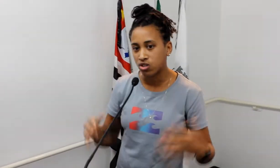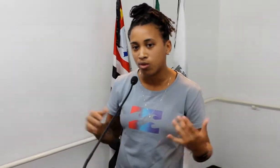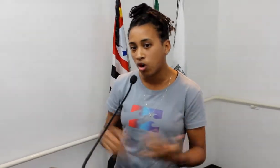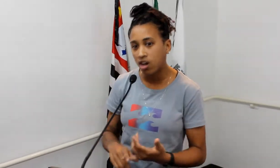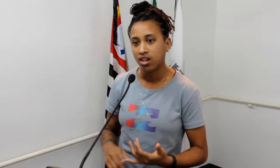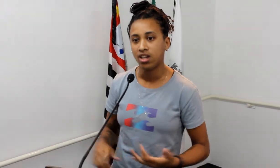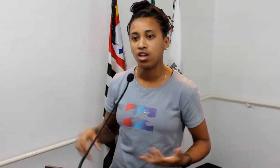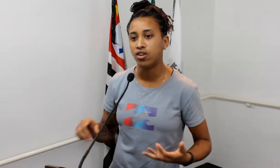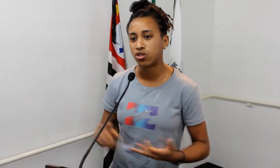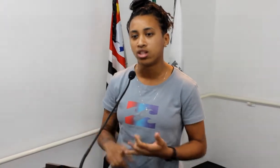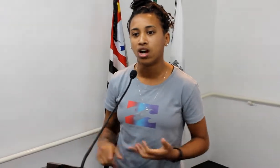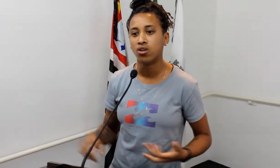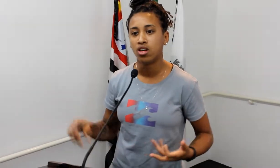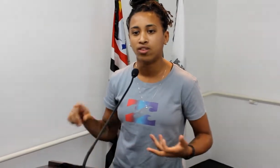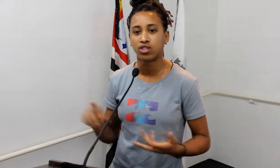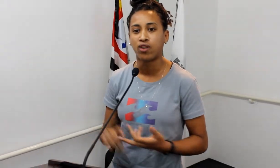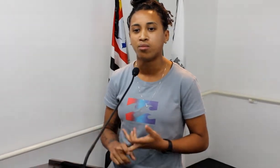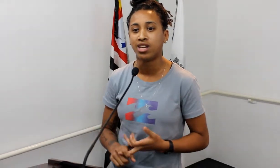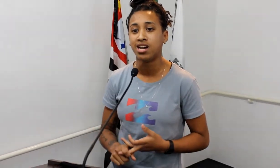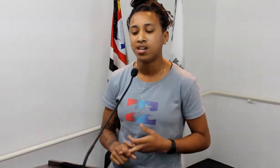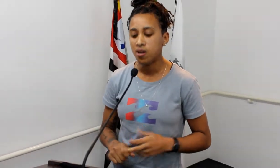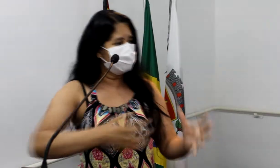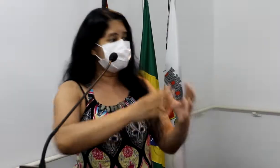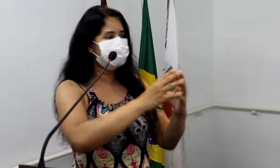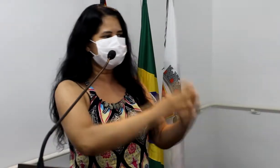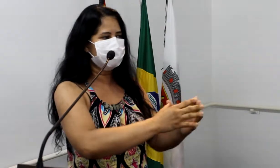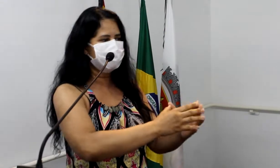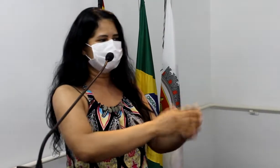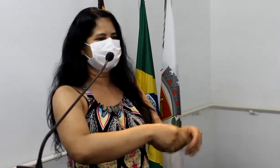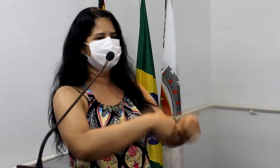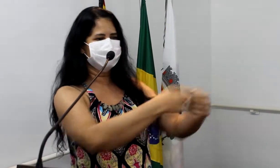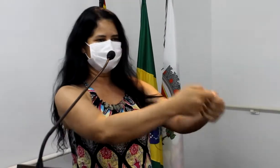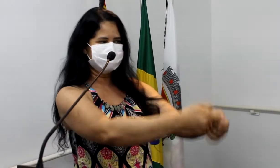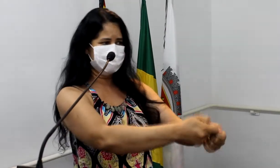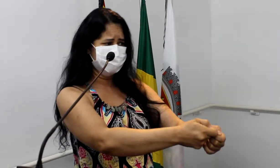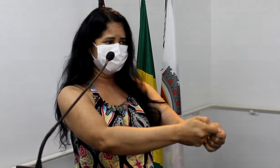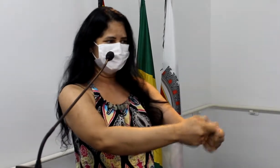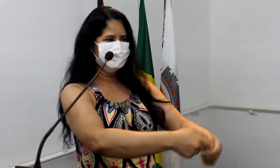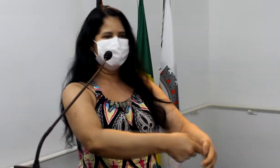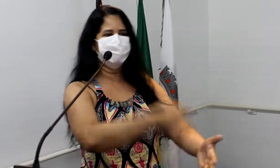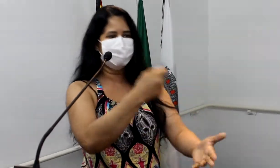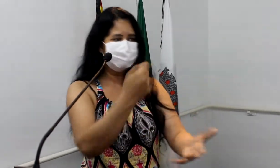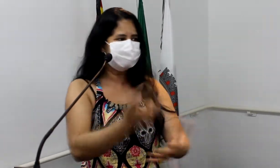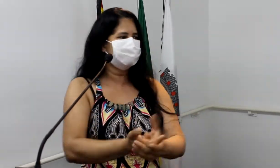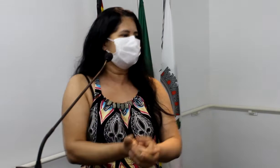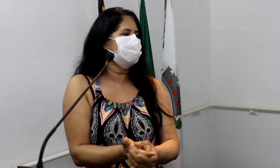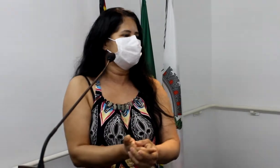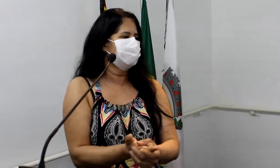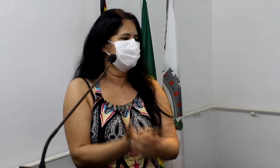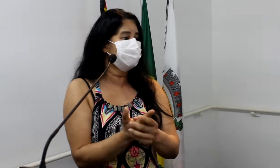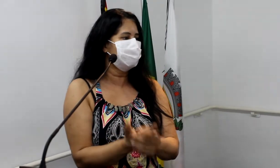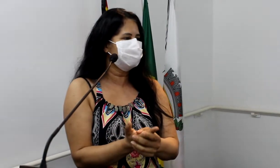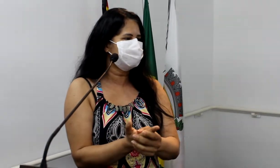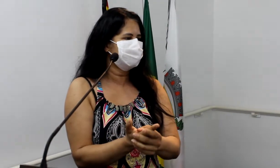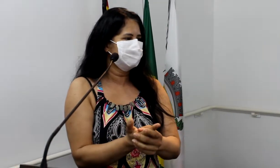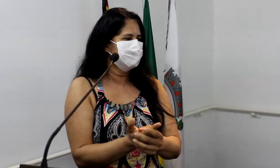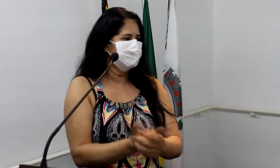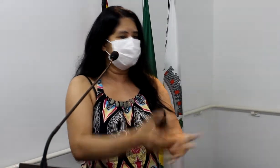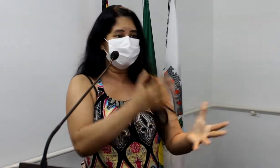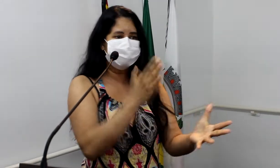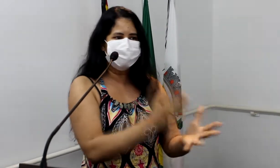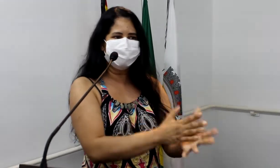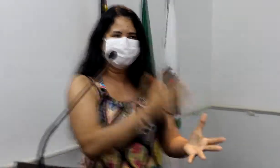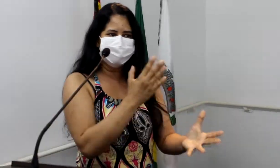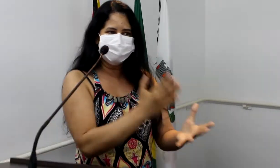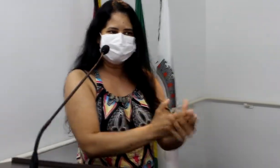eu só vejo amor, eu vejo união, eu vejo família. Com esse dinheiro que ele está nos oferecendo, ele não pode ceder um lote.